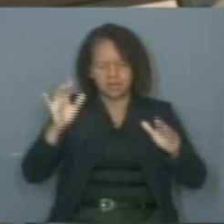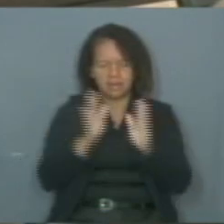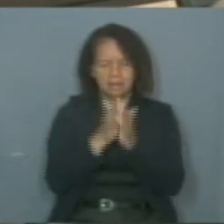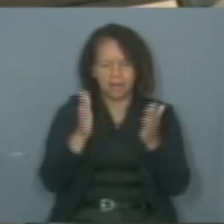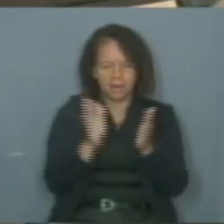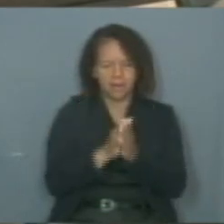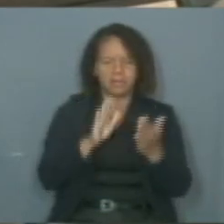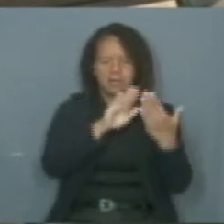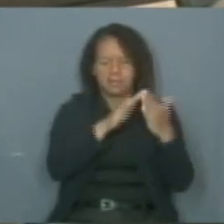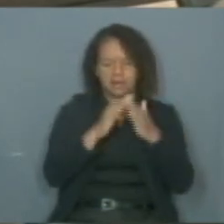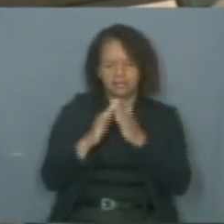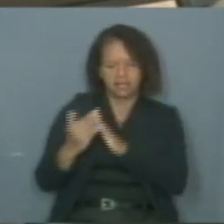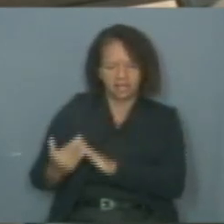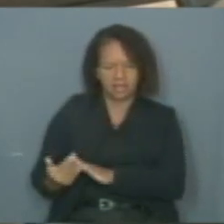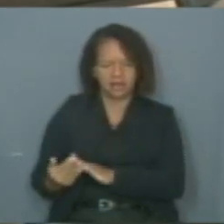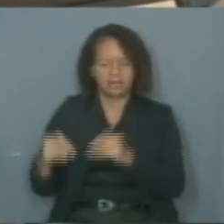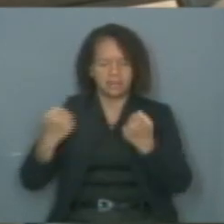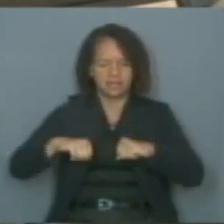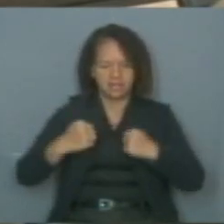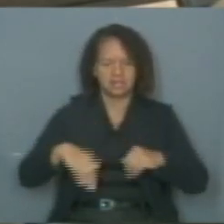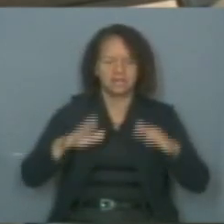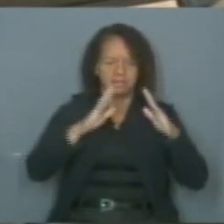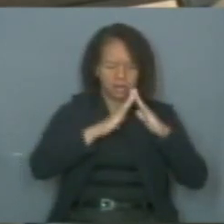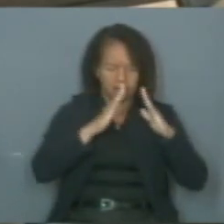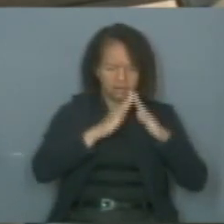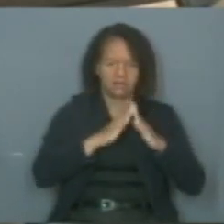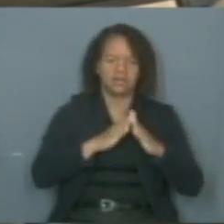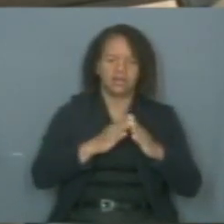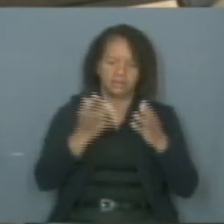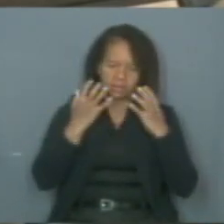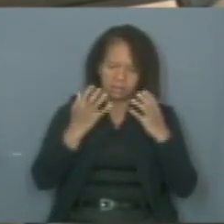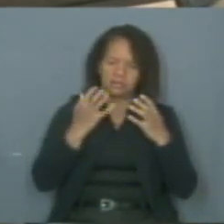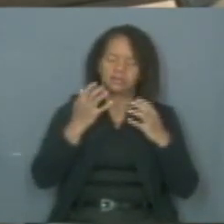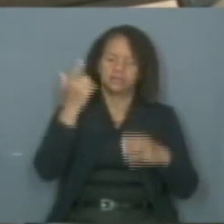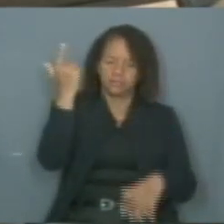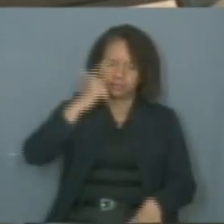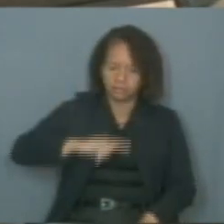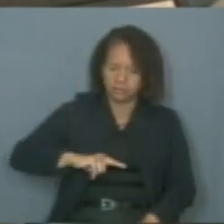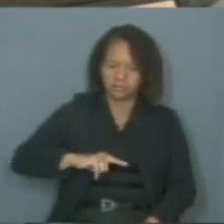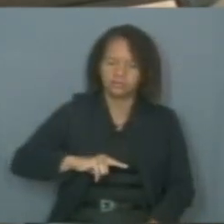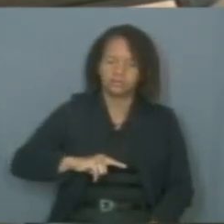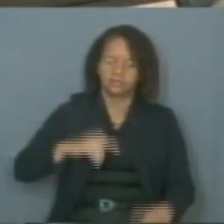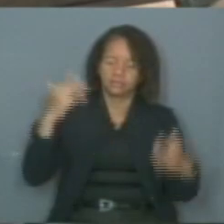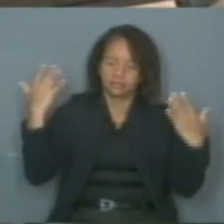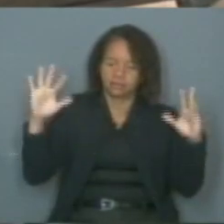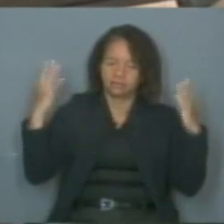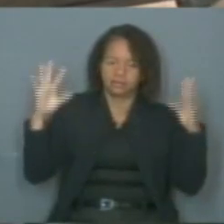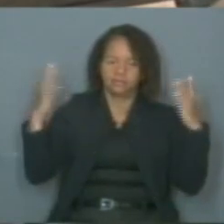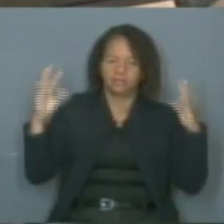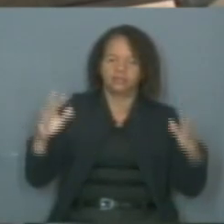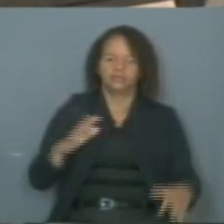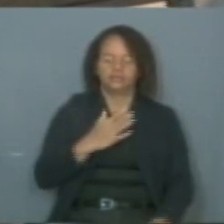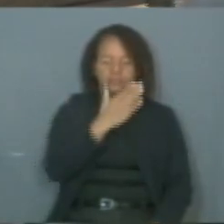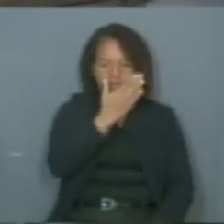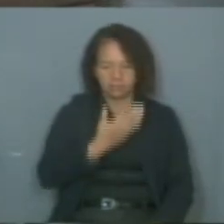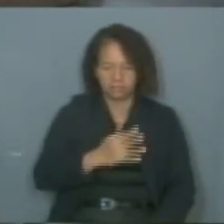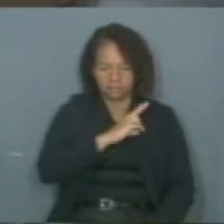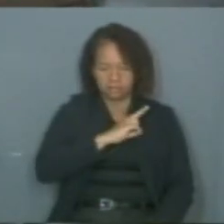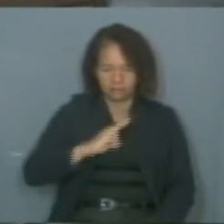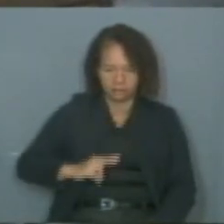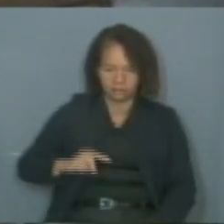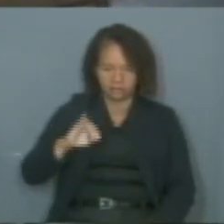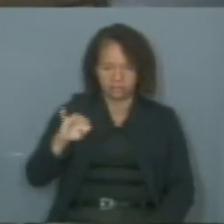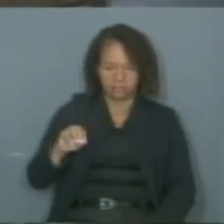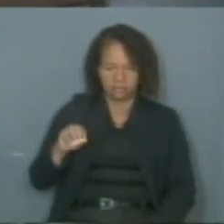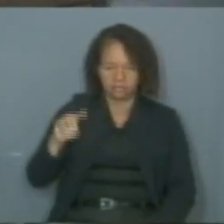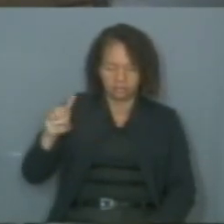pobres, periféricas, que precisam de moradia. E eu queria, mais uma vez aqui, parabenizar a atuação vereadora